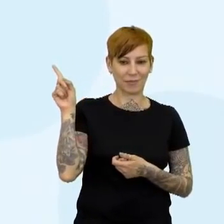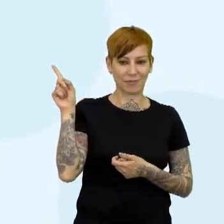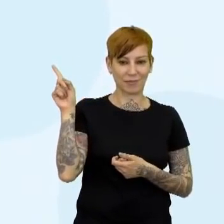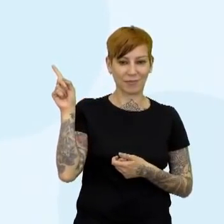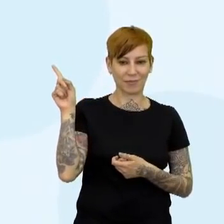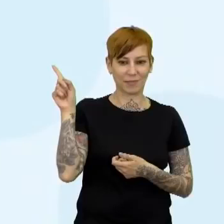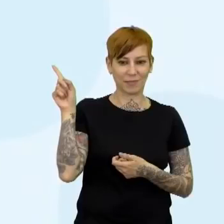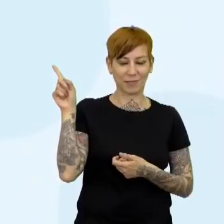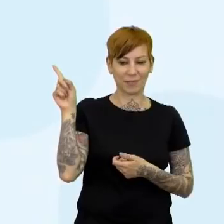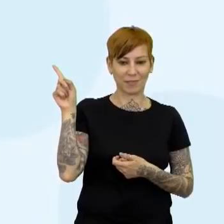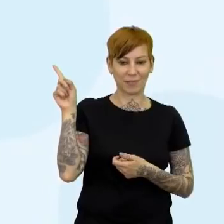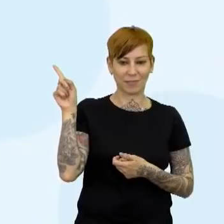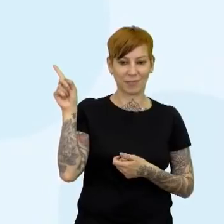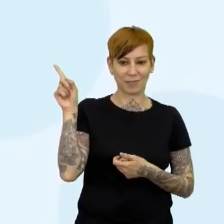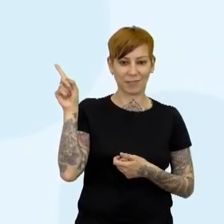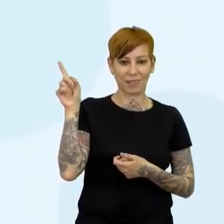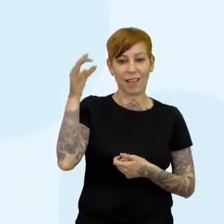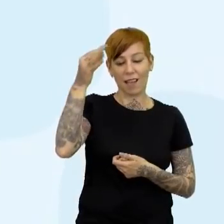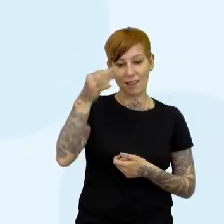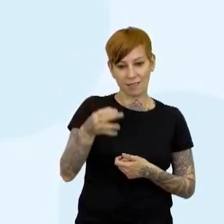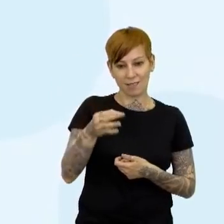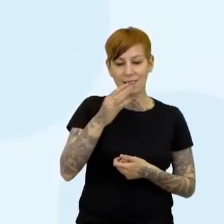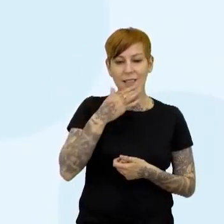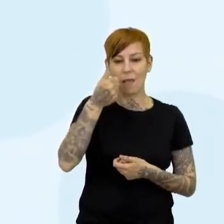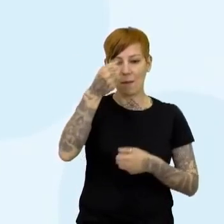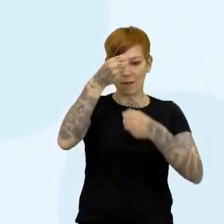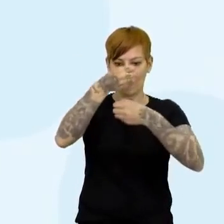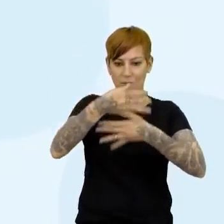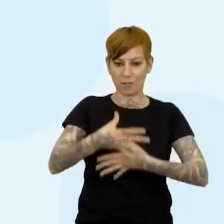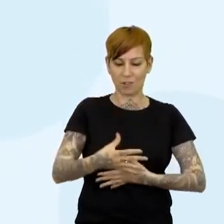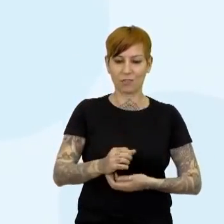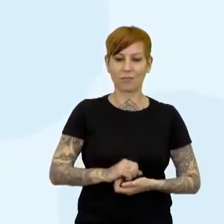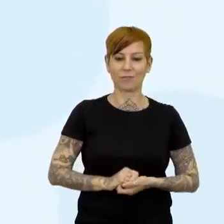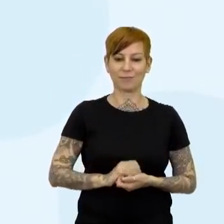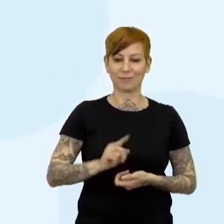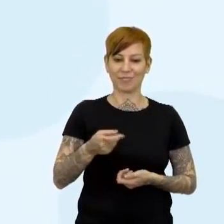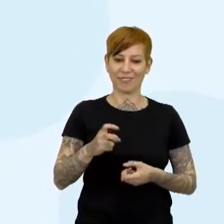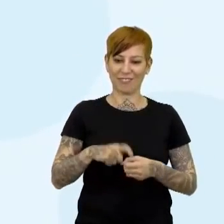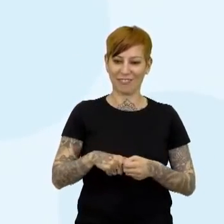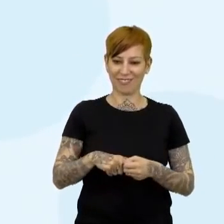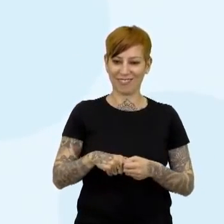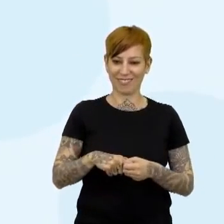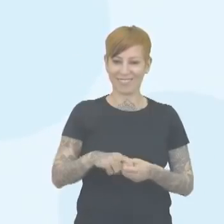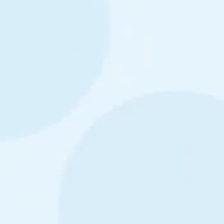a 2 ó para vocês escreverem aí no chat fica bom assim tá bom já voltamos